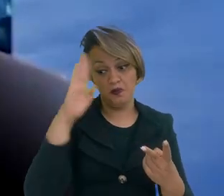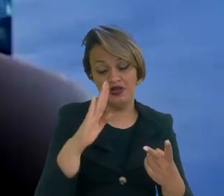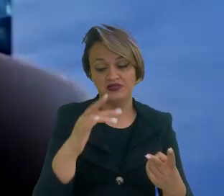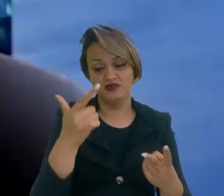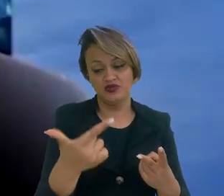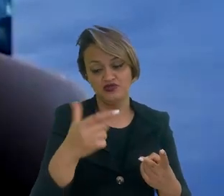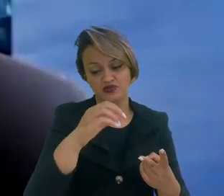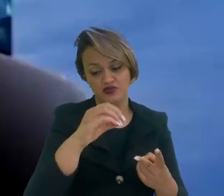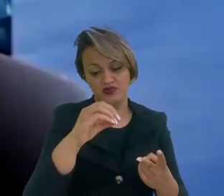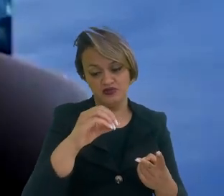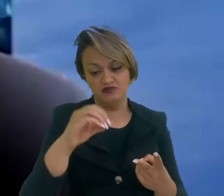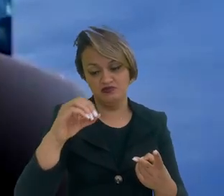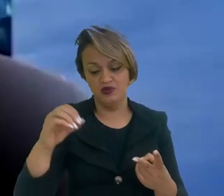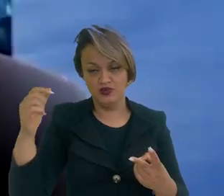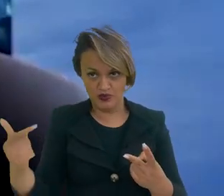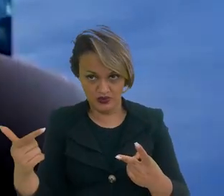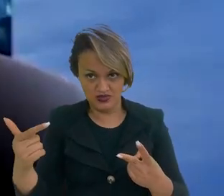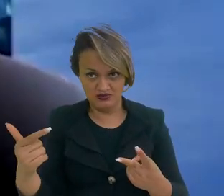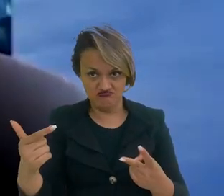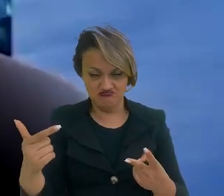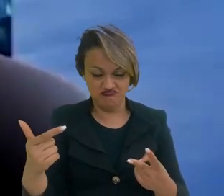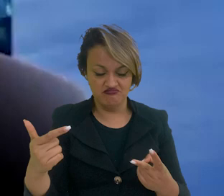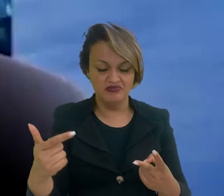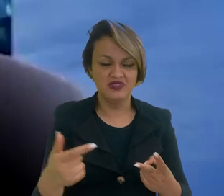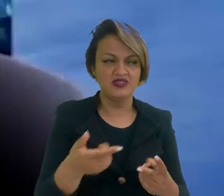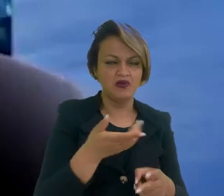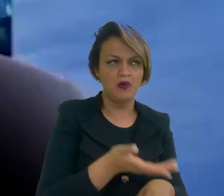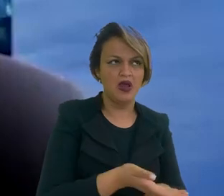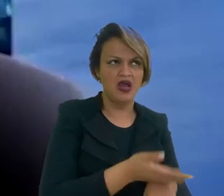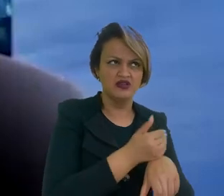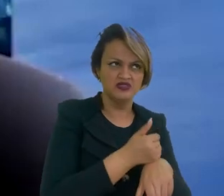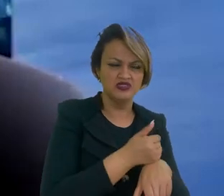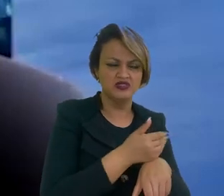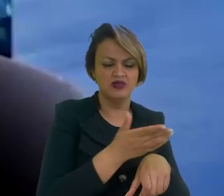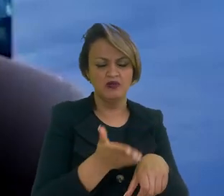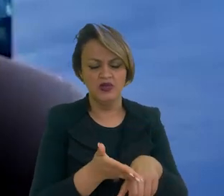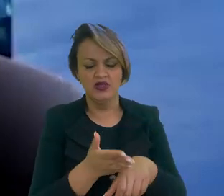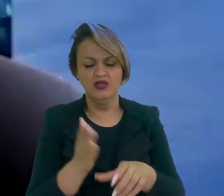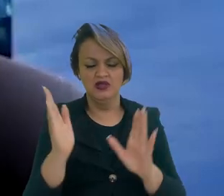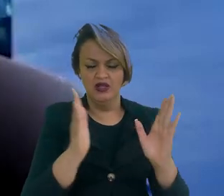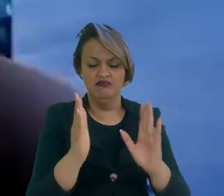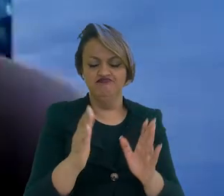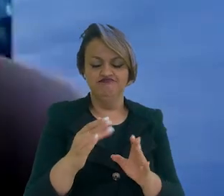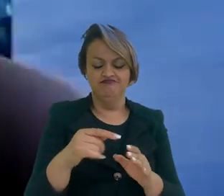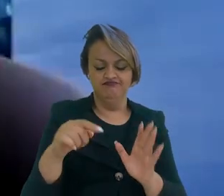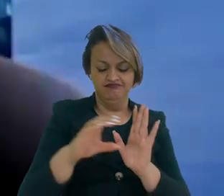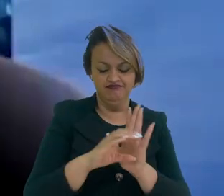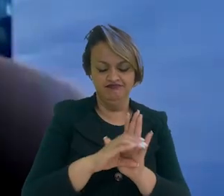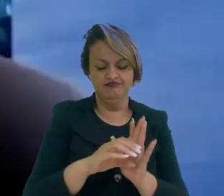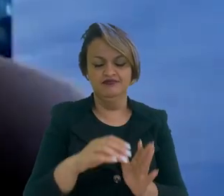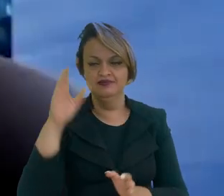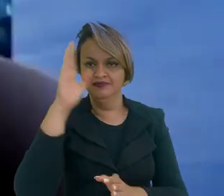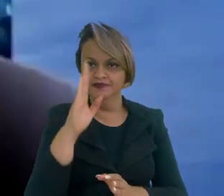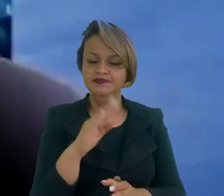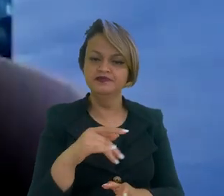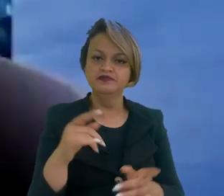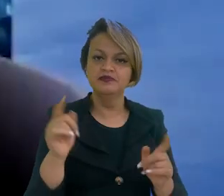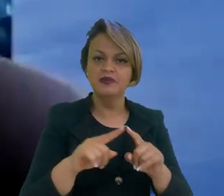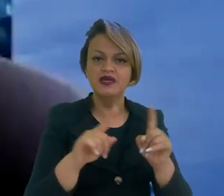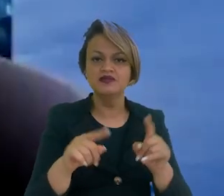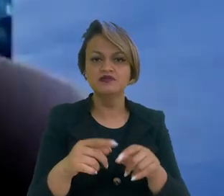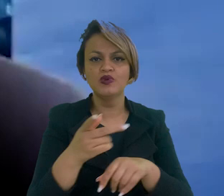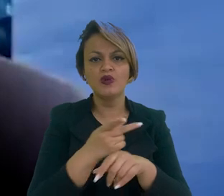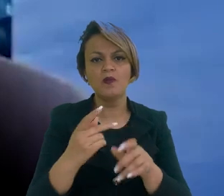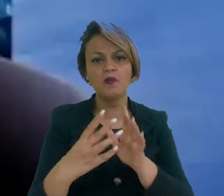civil francês o código brasileiro é de 2002 portanto no meio do caminho entre 90 e